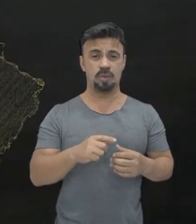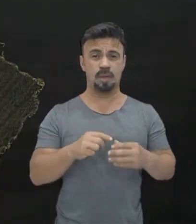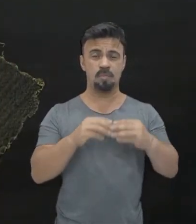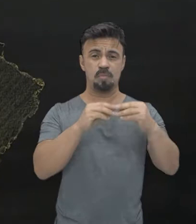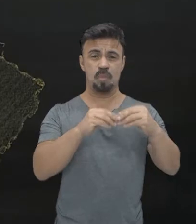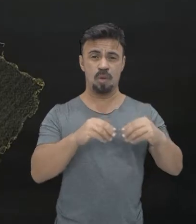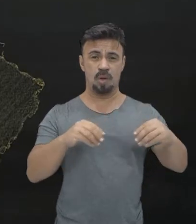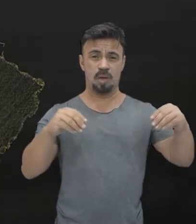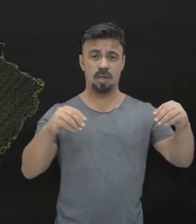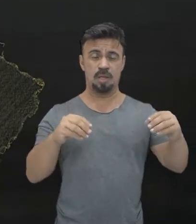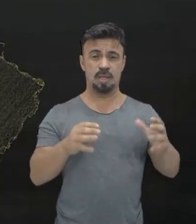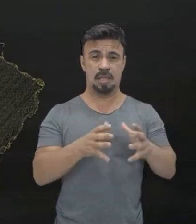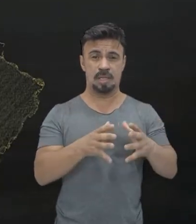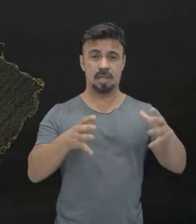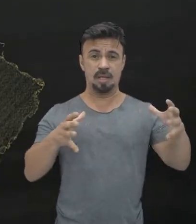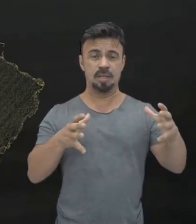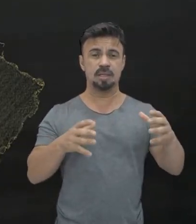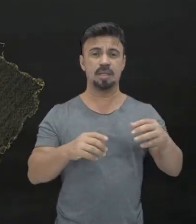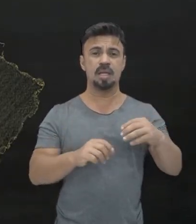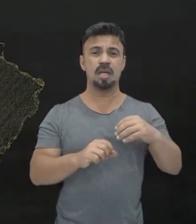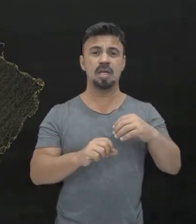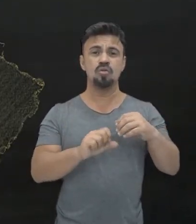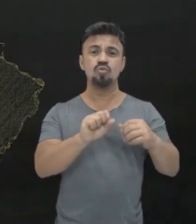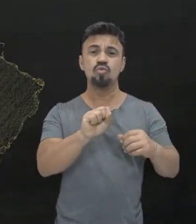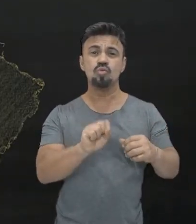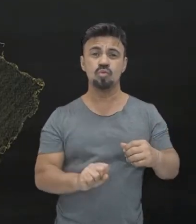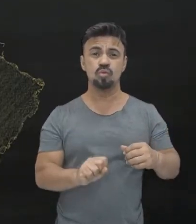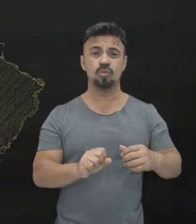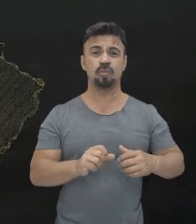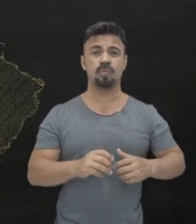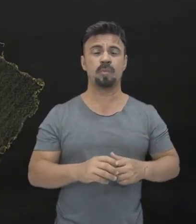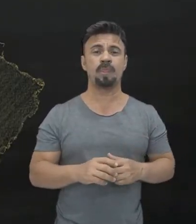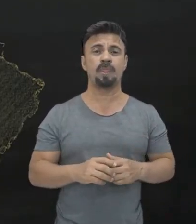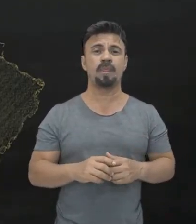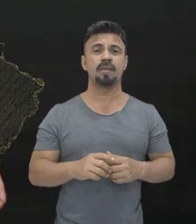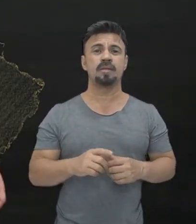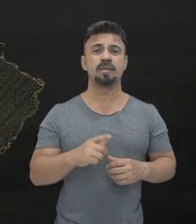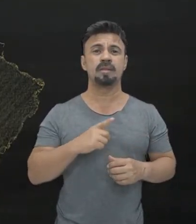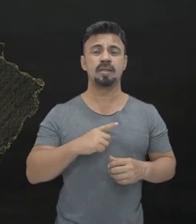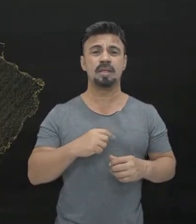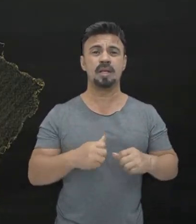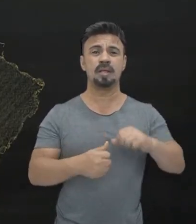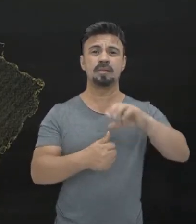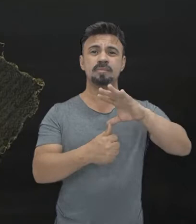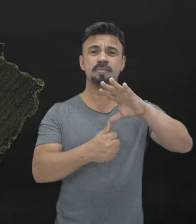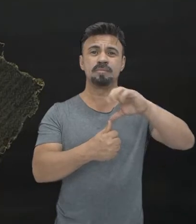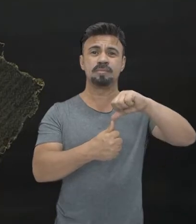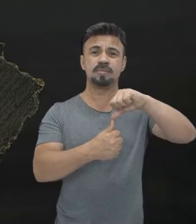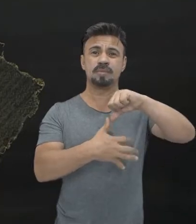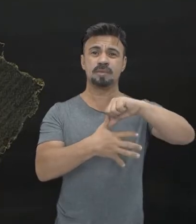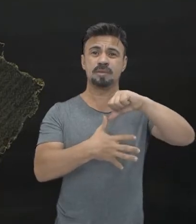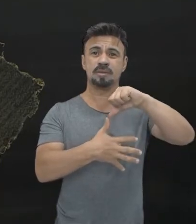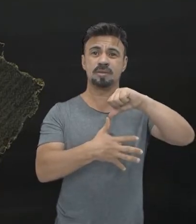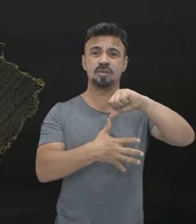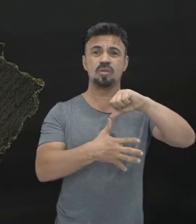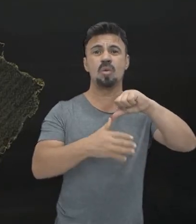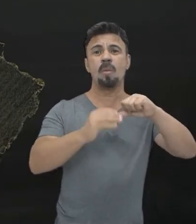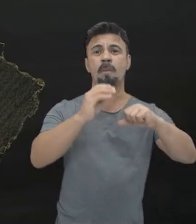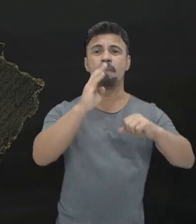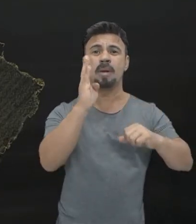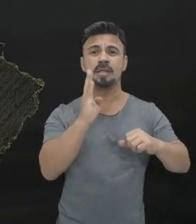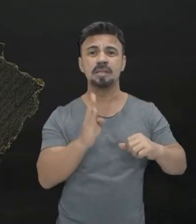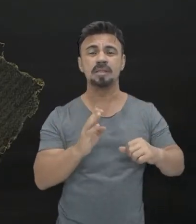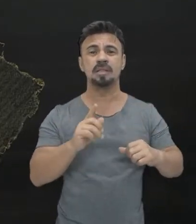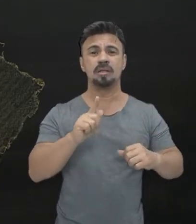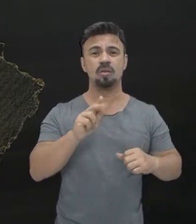aqui de terra, que está ao sul de toda essa região, chamamos de América do Sul. Brasil,